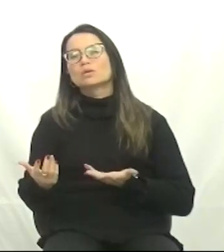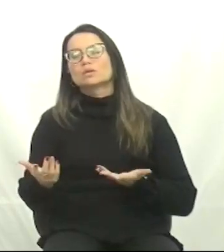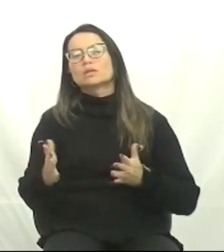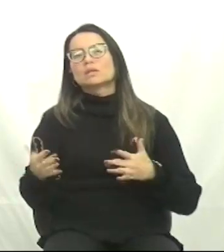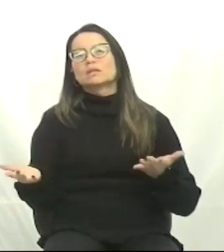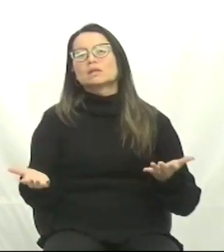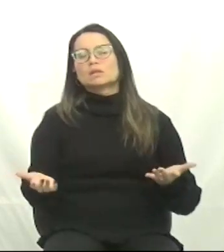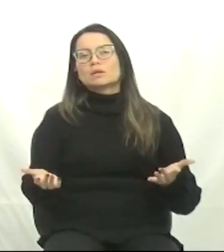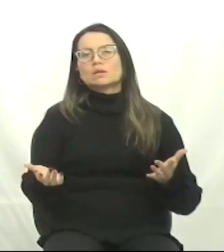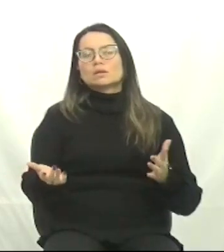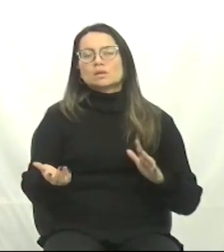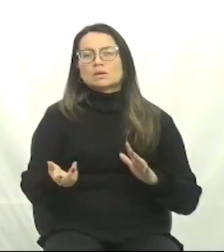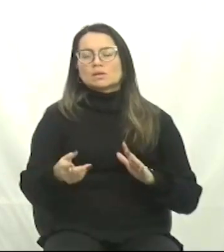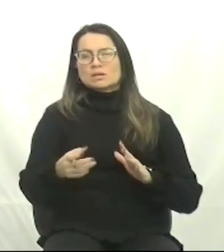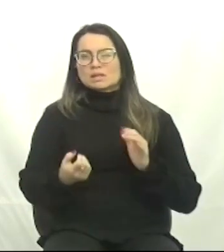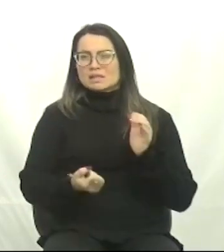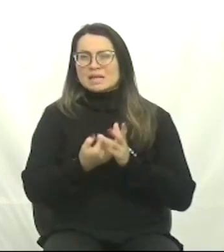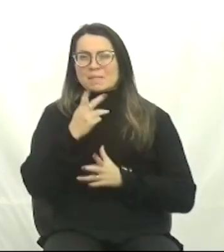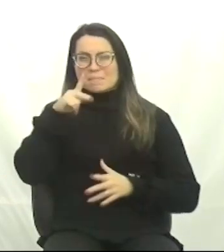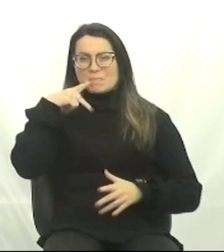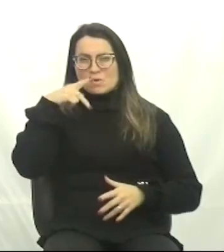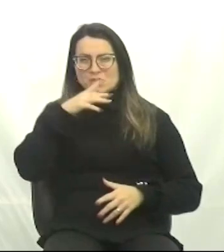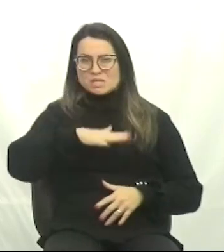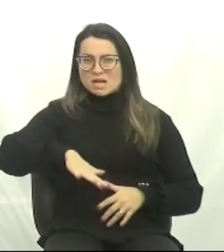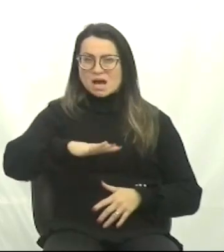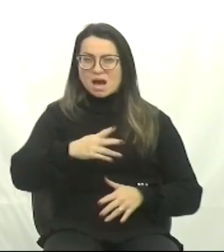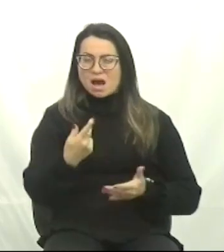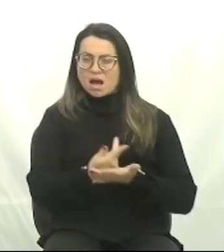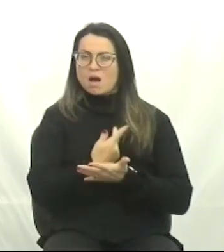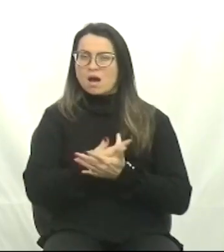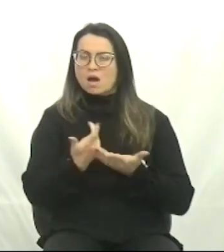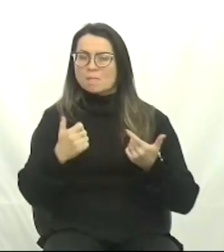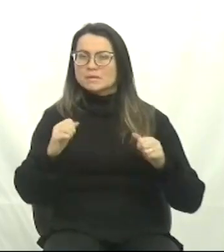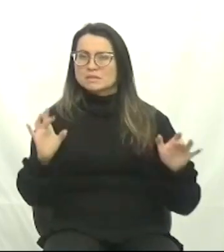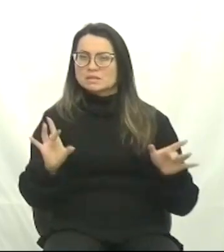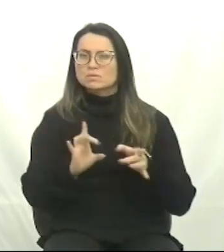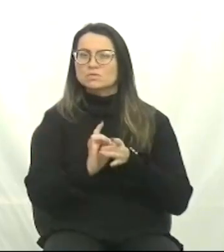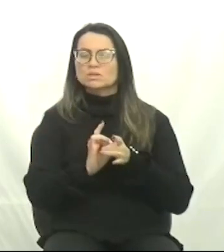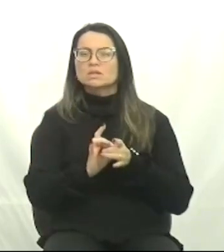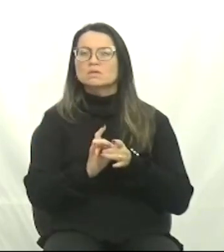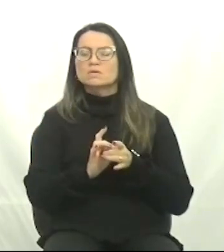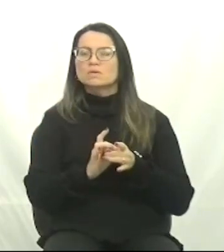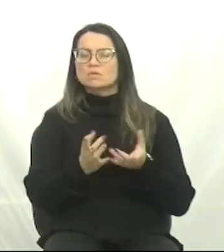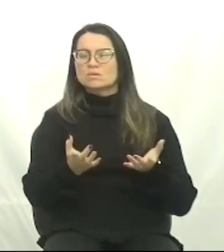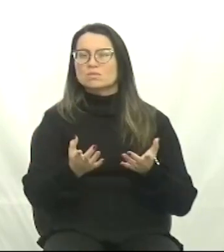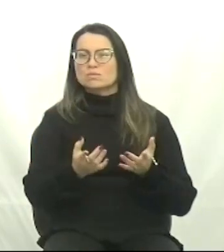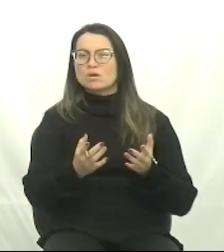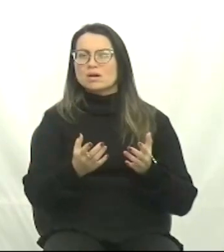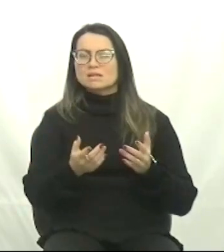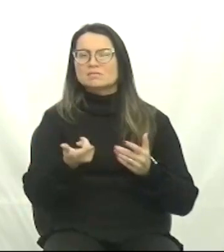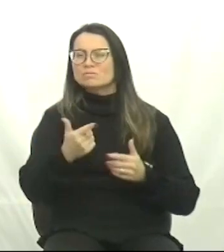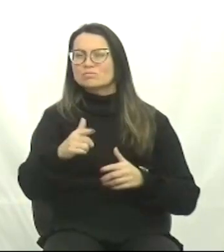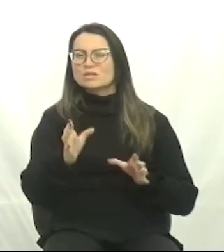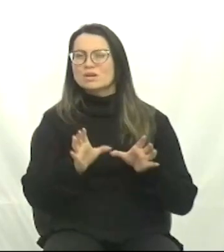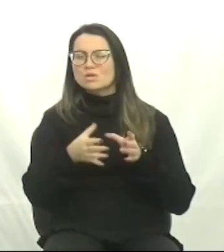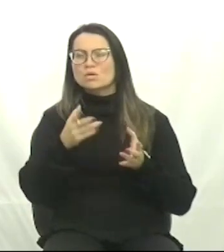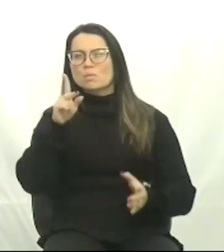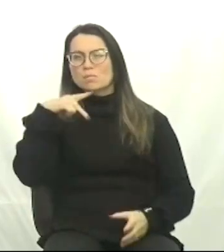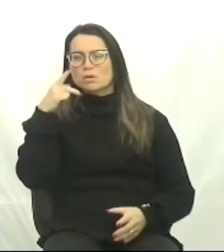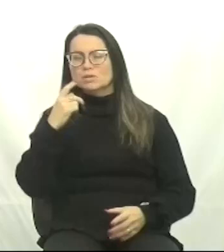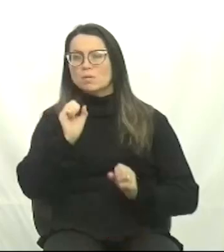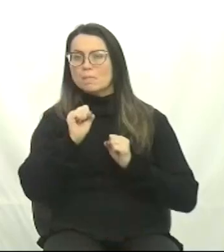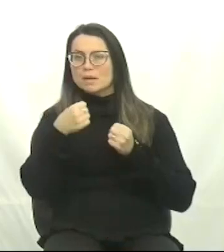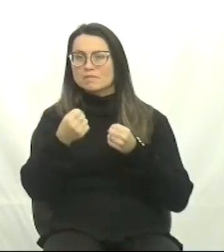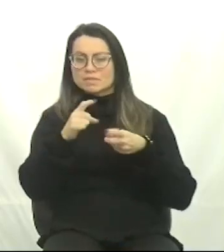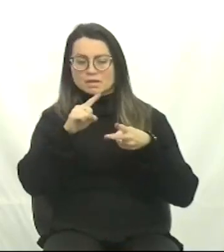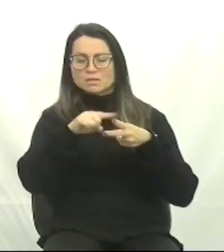é um erro. E por isso que a gente precisa fazer uma grande união, presidente. Uma união suprapartidária para defender esses dois projetos